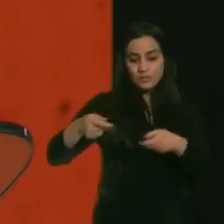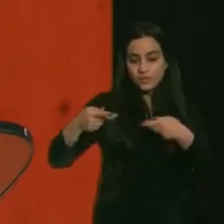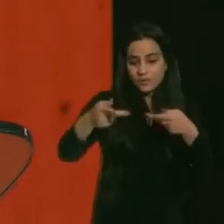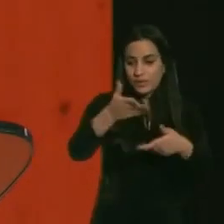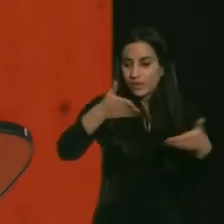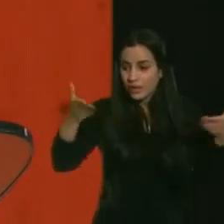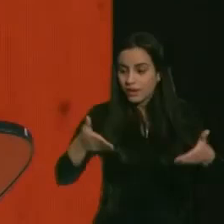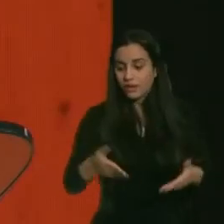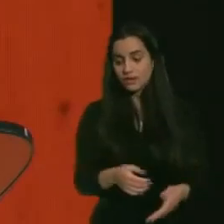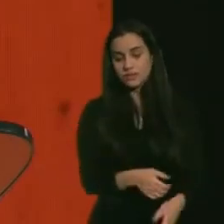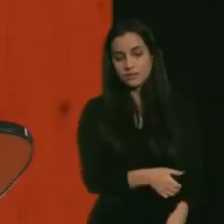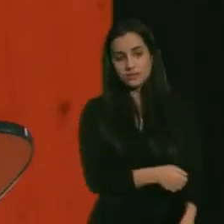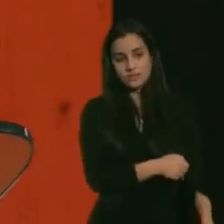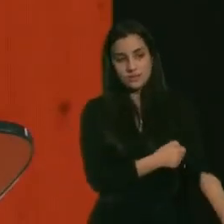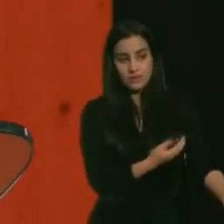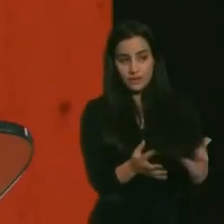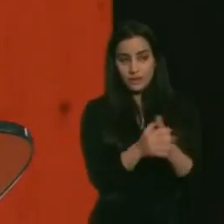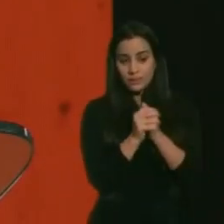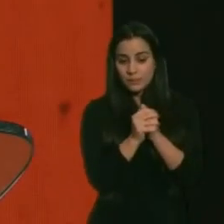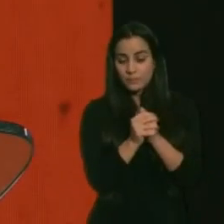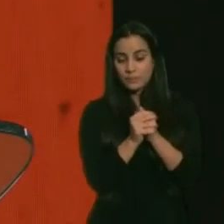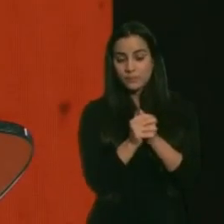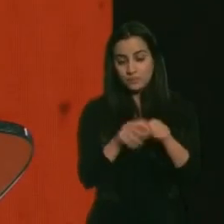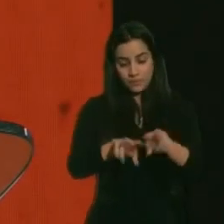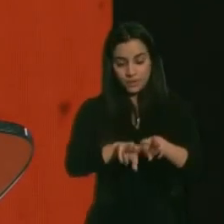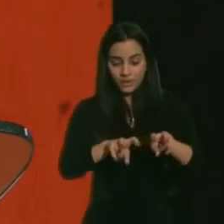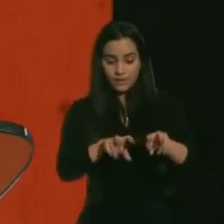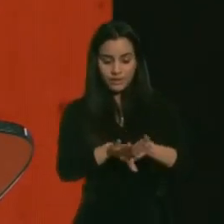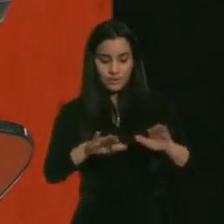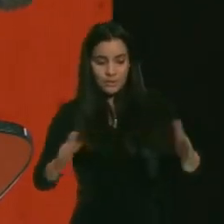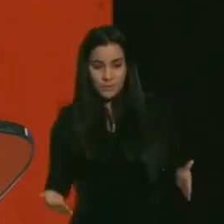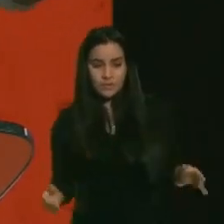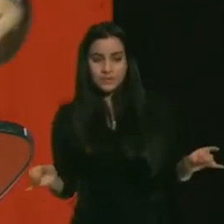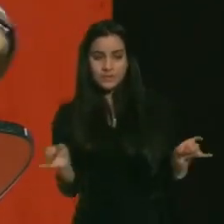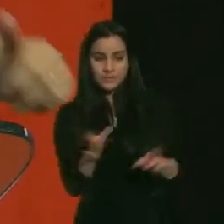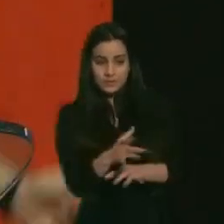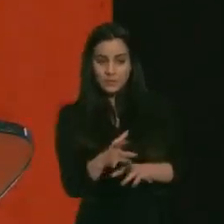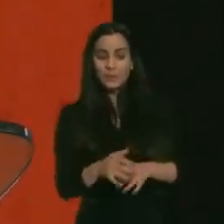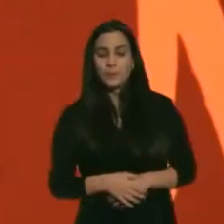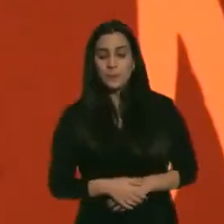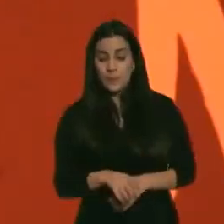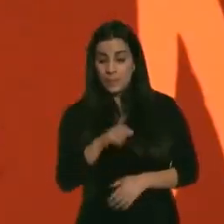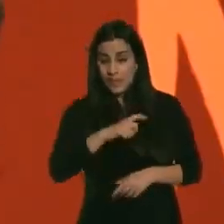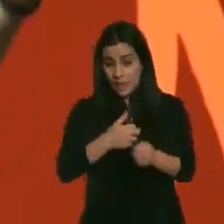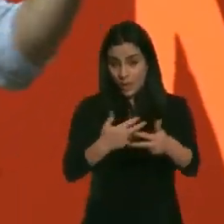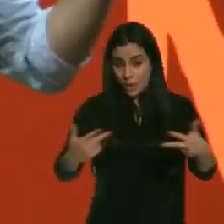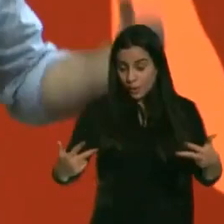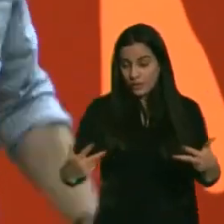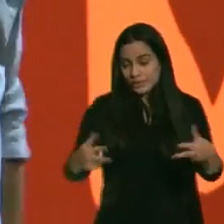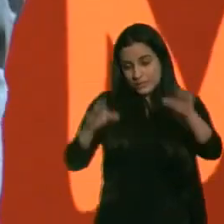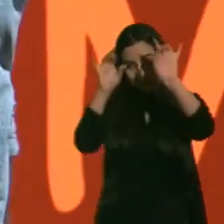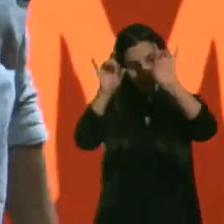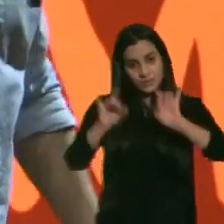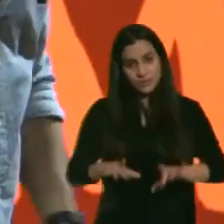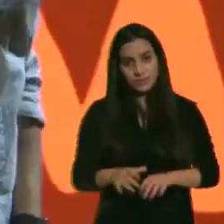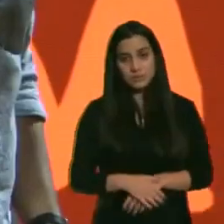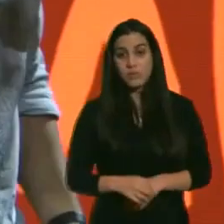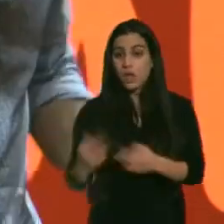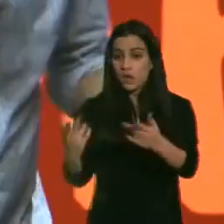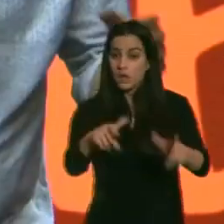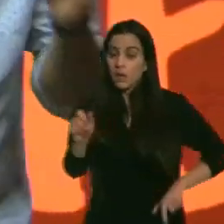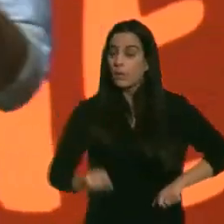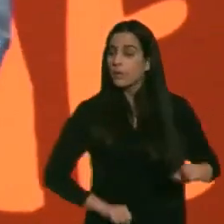visitar neste lugar. A mesa está posta, existe um banquete preparado. O mesmo aconteceu em Atos